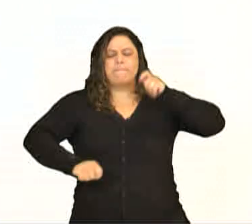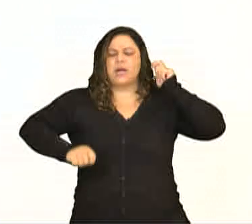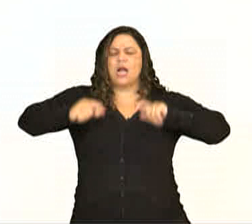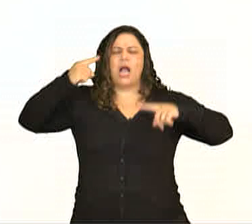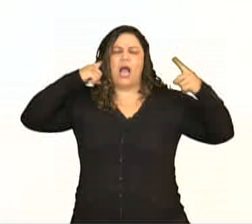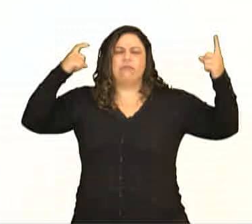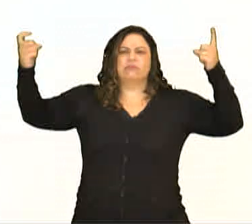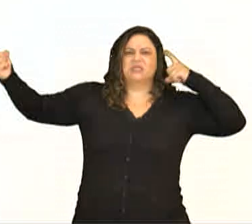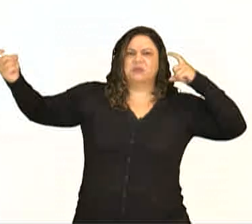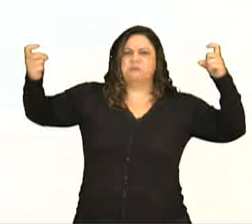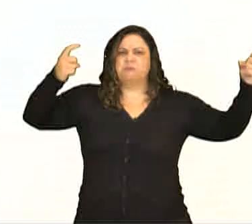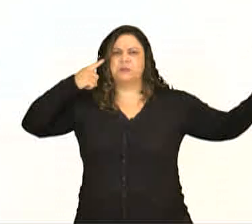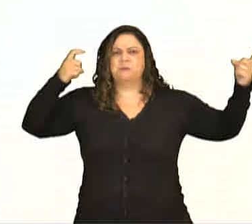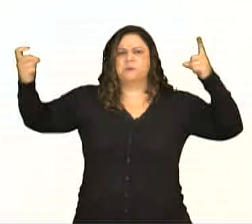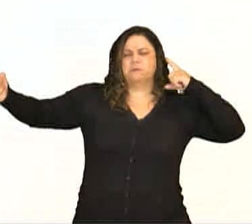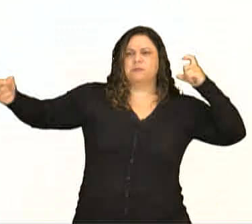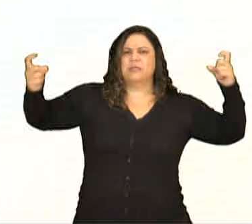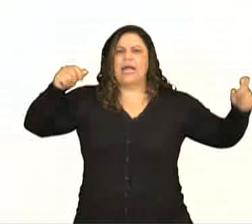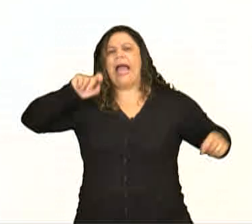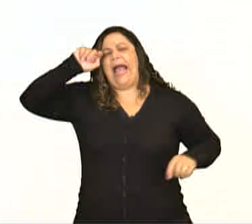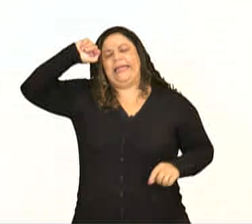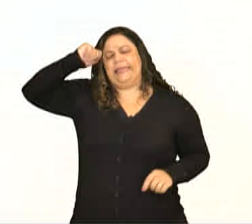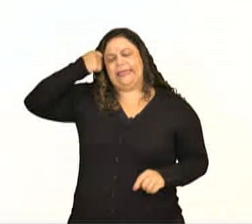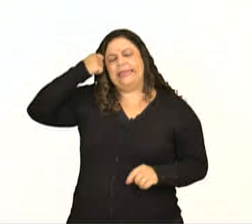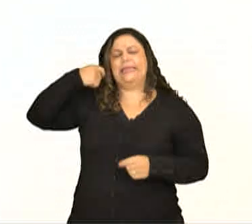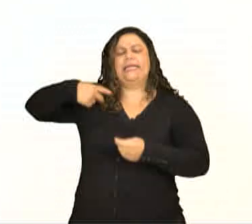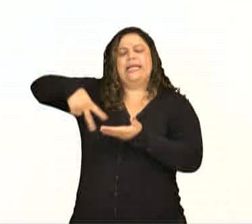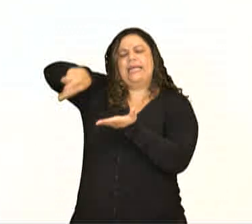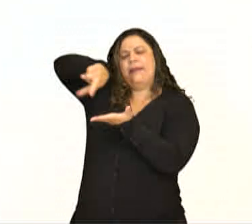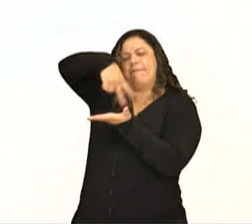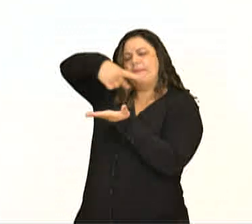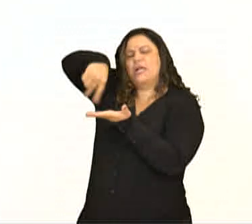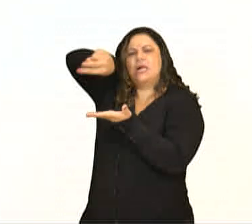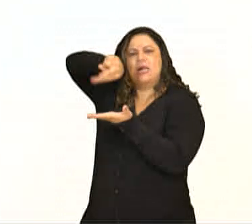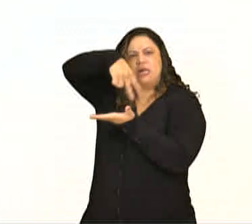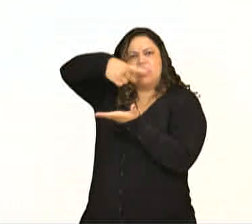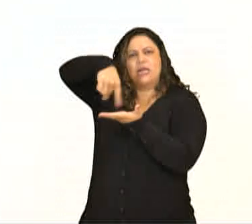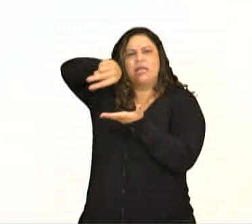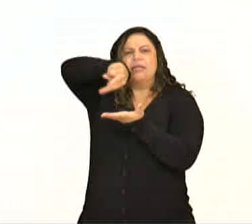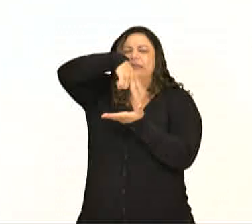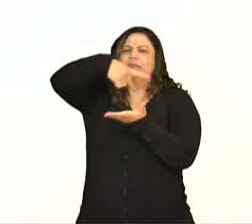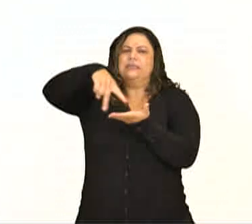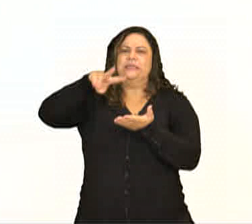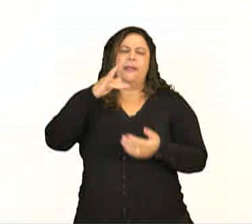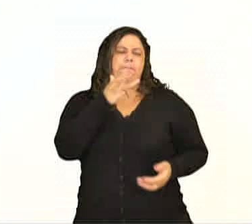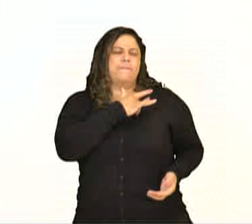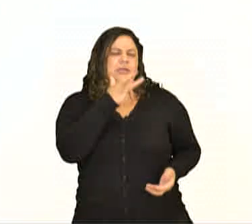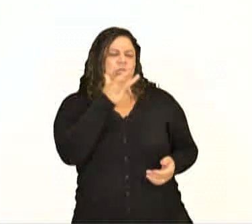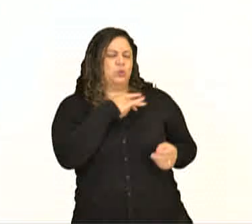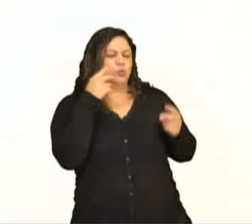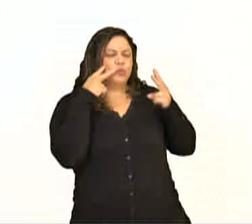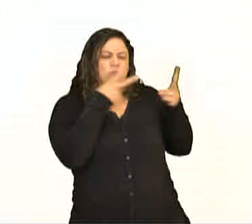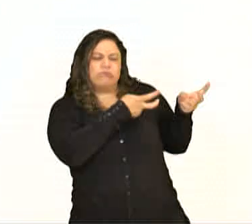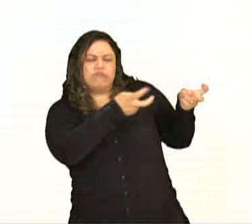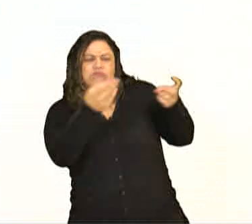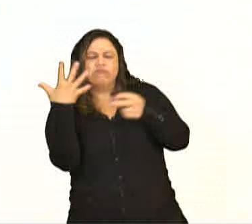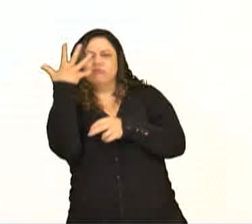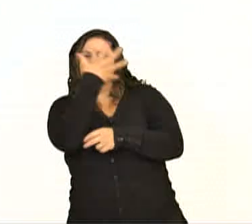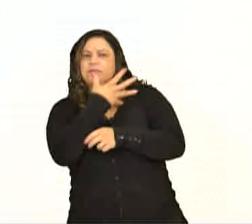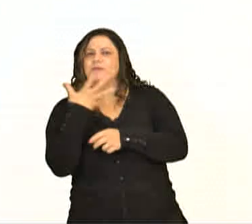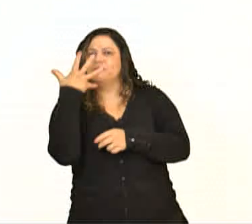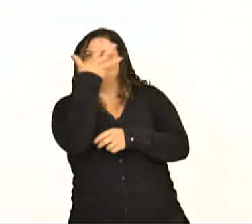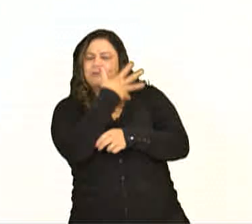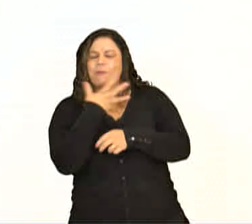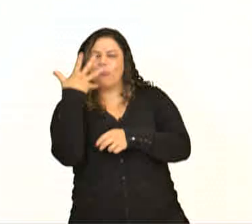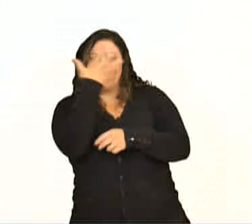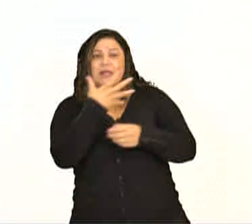A sensual mulata da rumba, a dançarina apaixonante e divertida, é um dos maiores símbolos desse astral